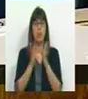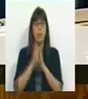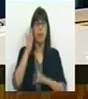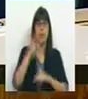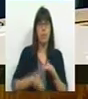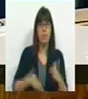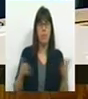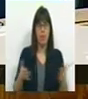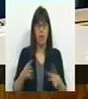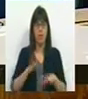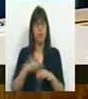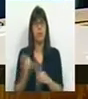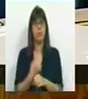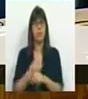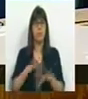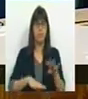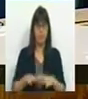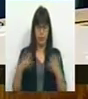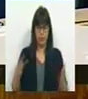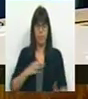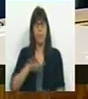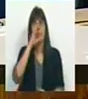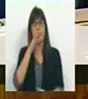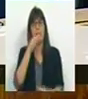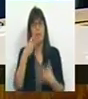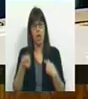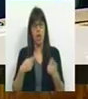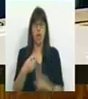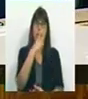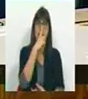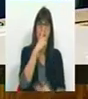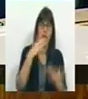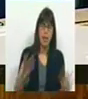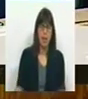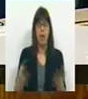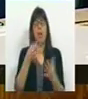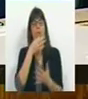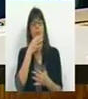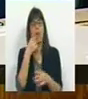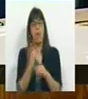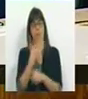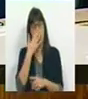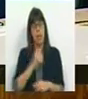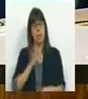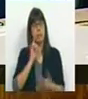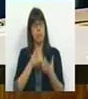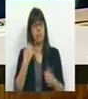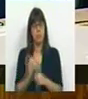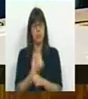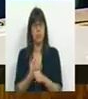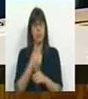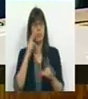momento, face ao trabalho realizado. A Sra. Ministra falou na Loja do Cidadão, falou algo que também me parece muito relevante, o